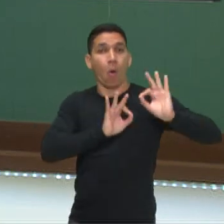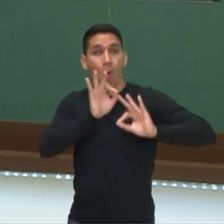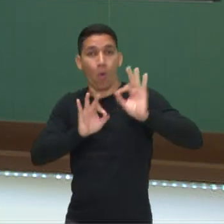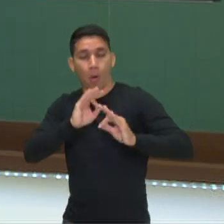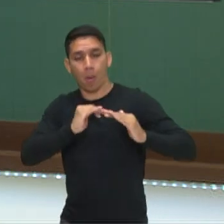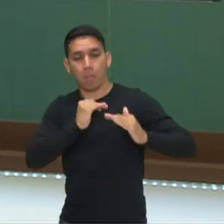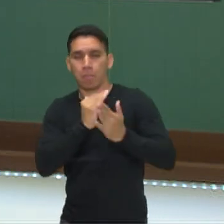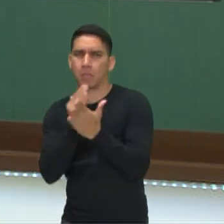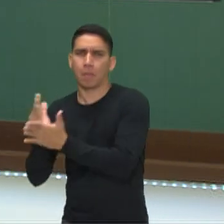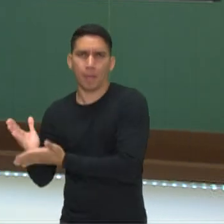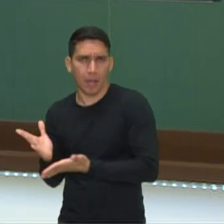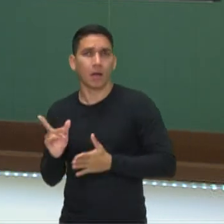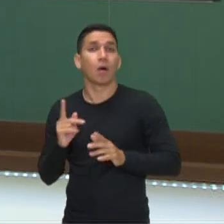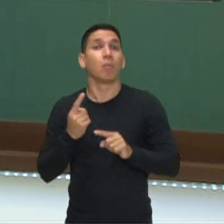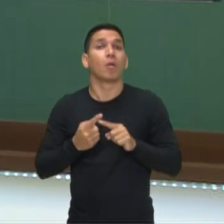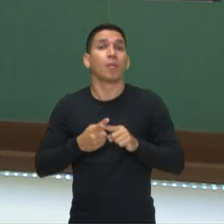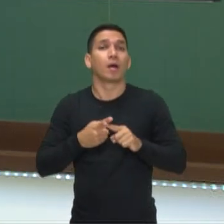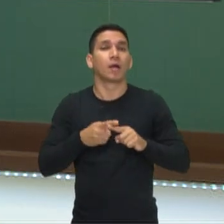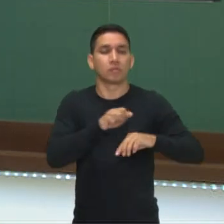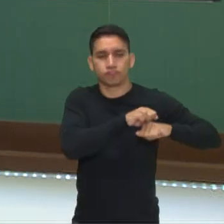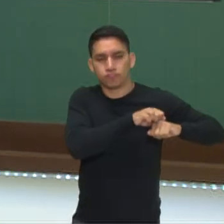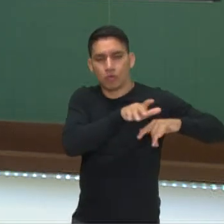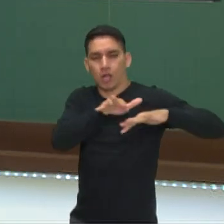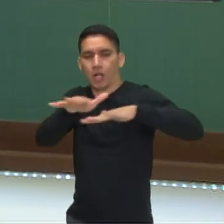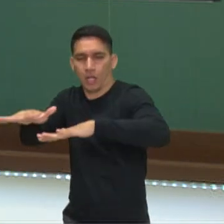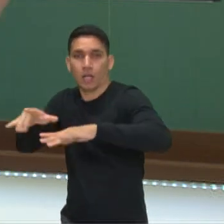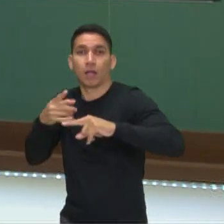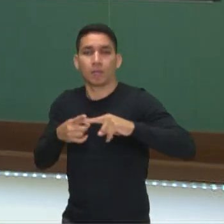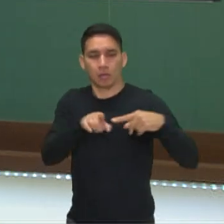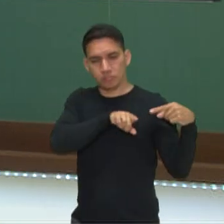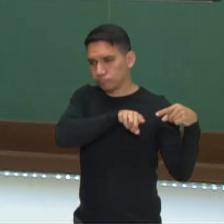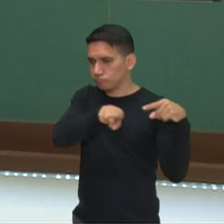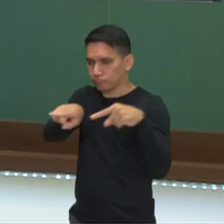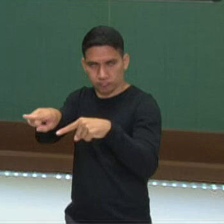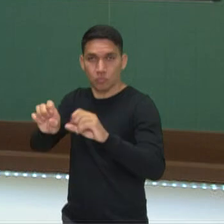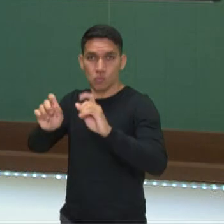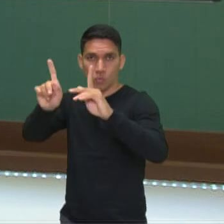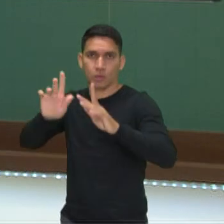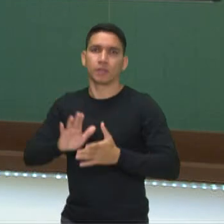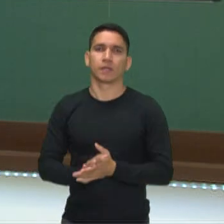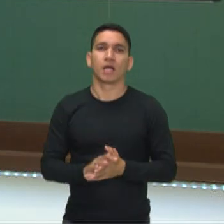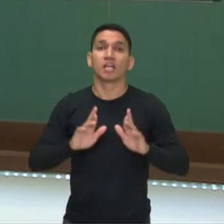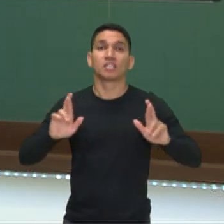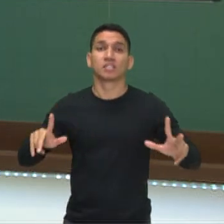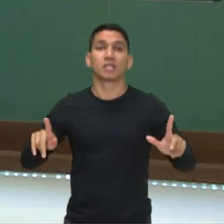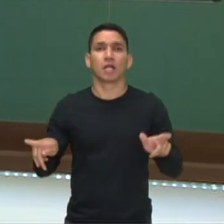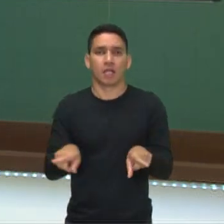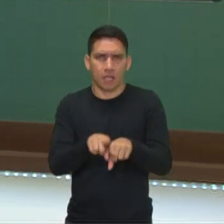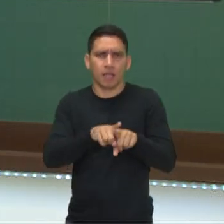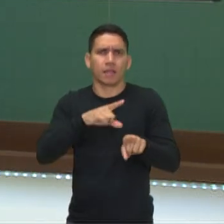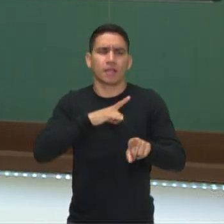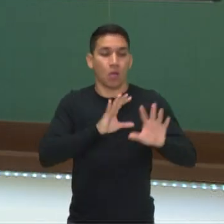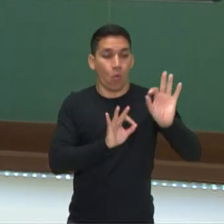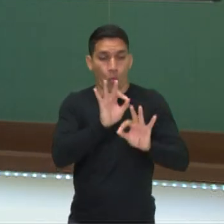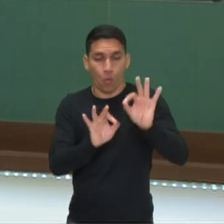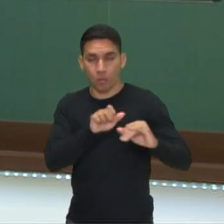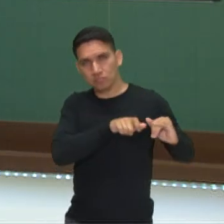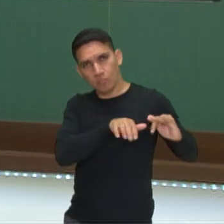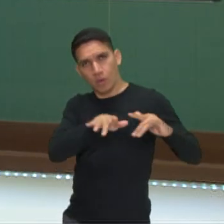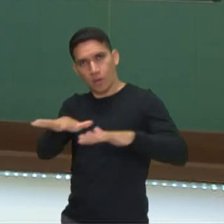nós dizemos é a polarização da carga elétrica, ordenado pelo potencial elétrico, né? A diferença potencial elétrica ordena essas cargas